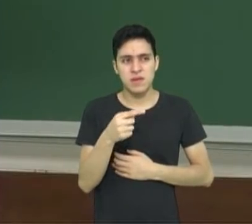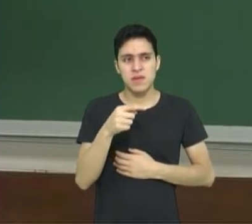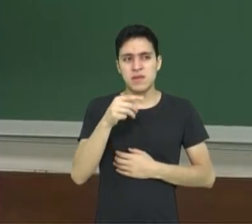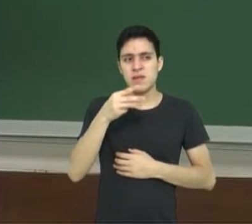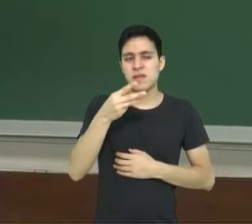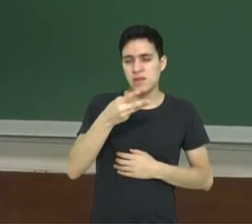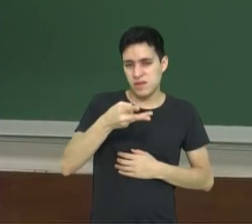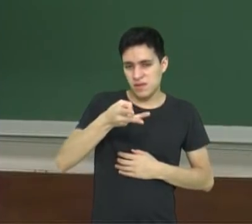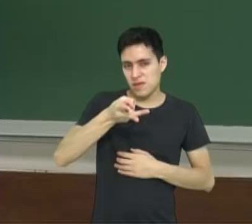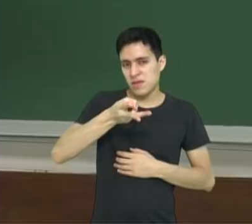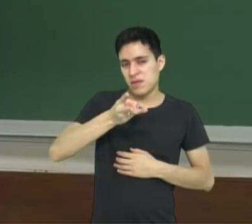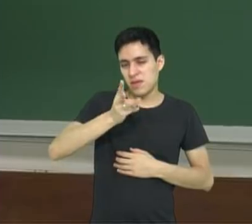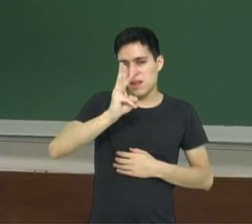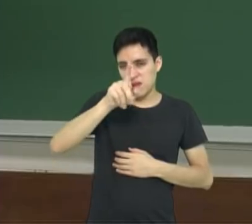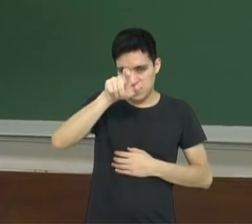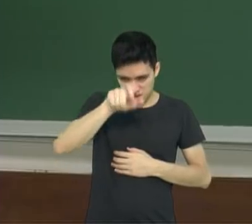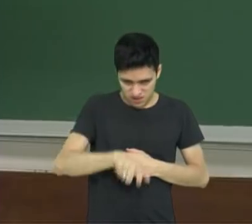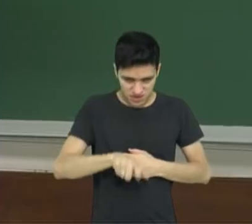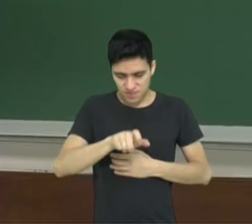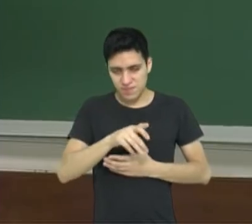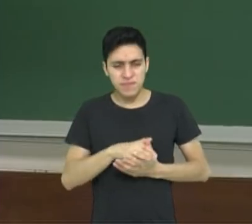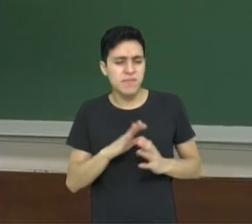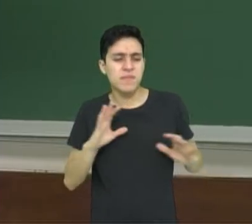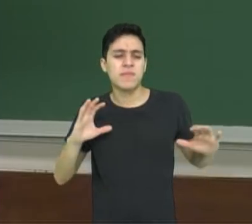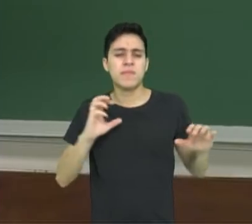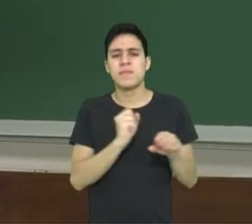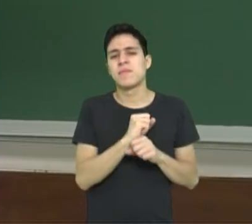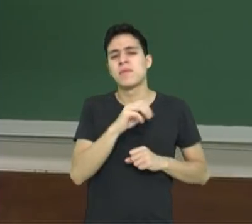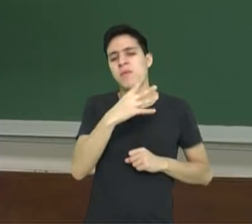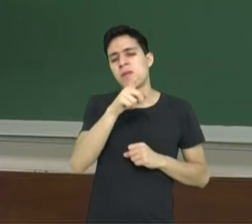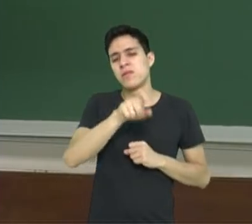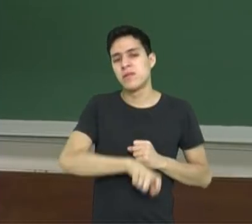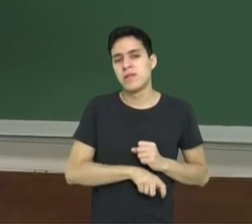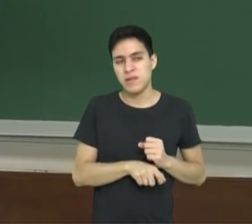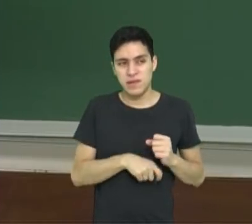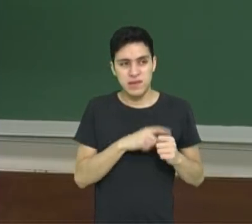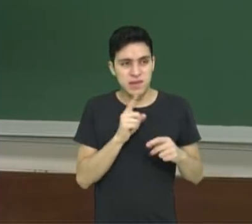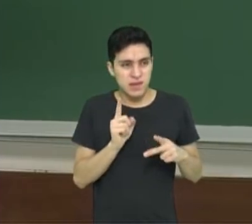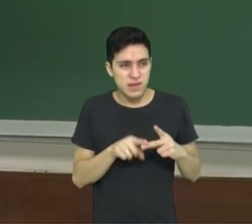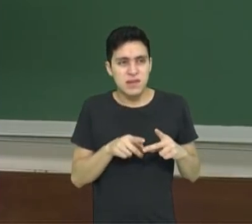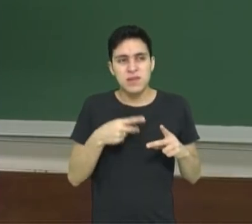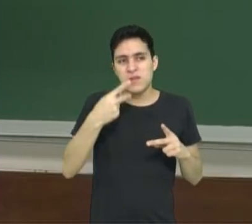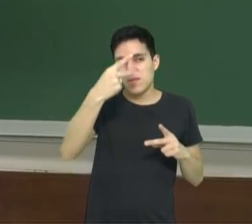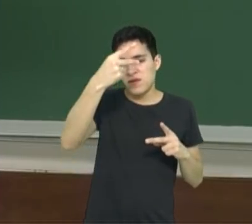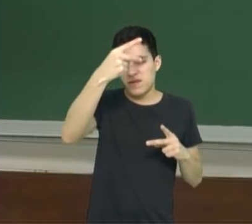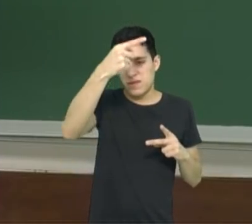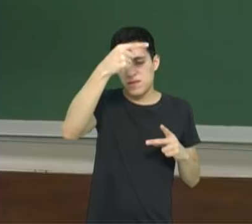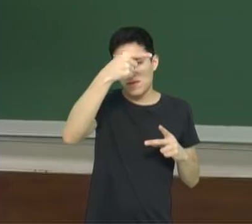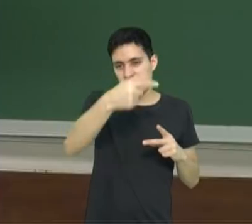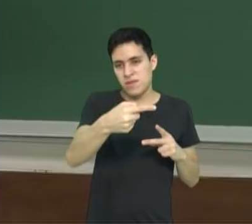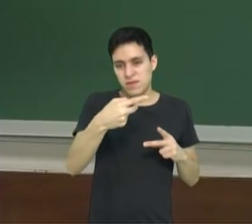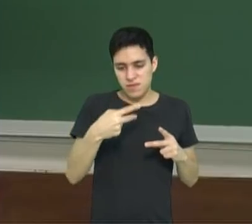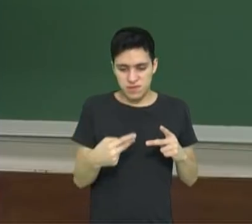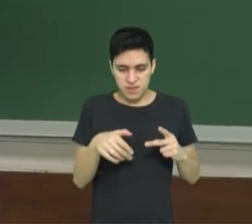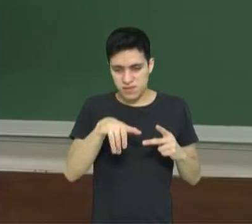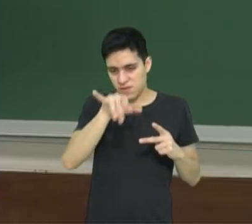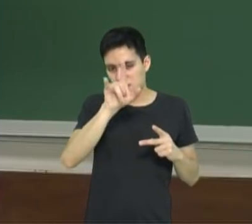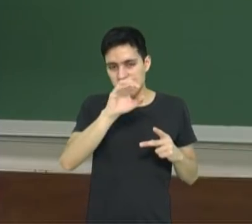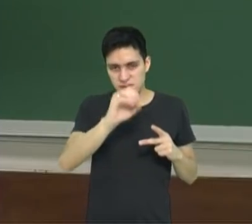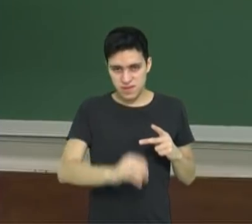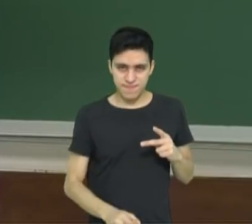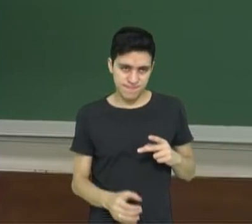fazendo devagar, né? 1x mais 3x, 4x. 2 com menos 2y, 0,